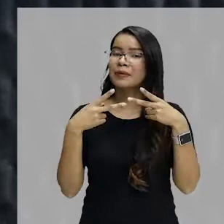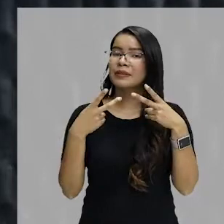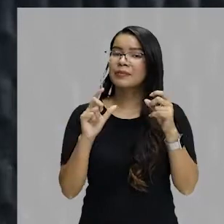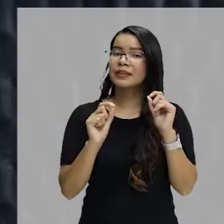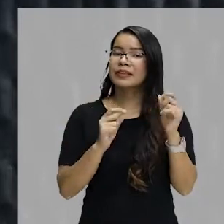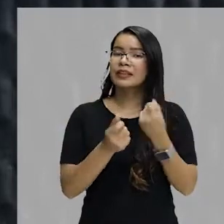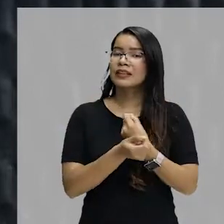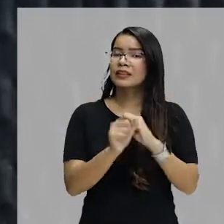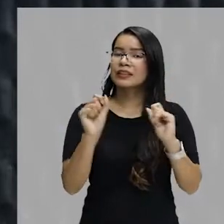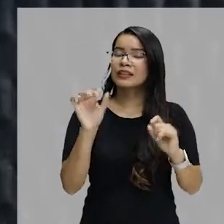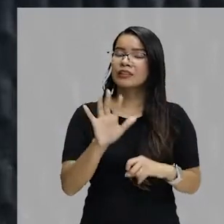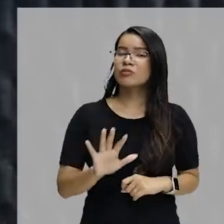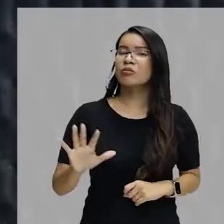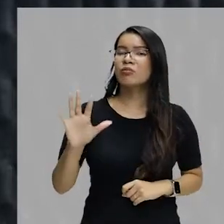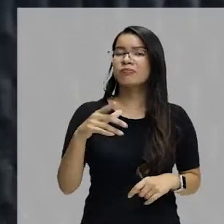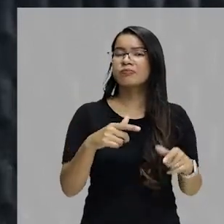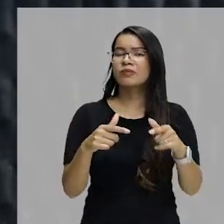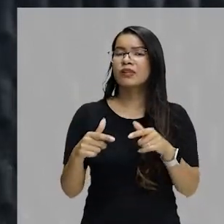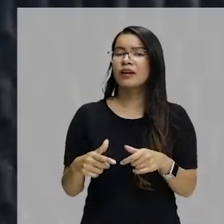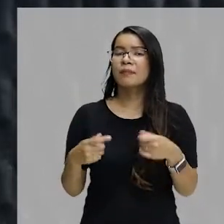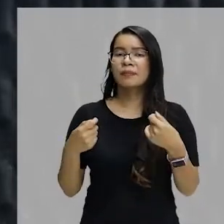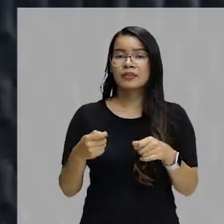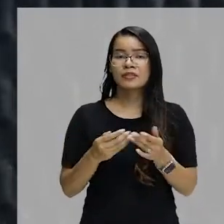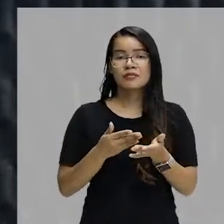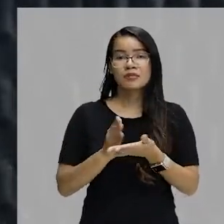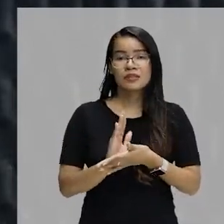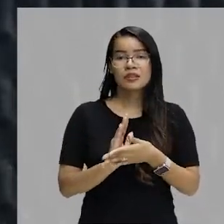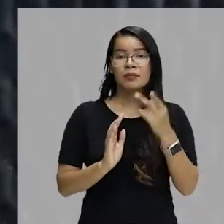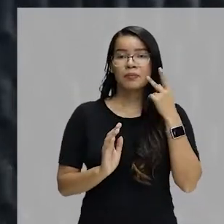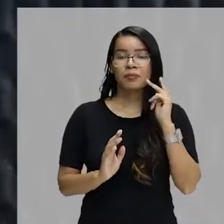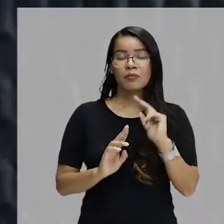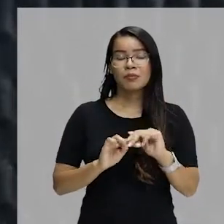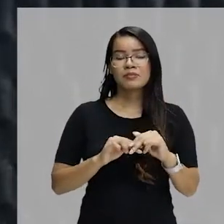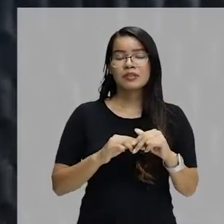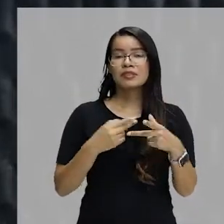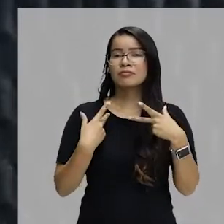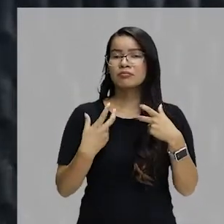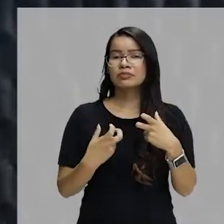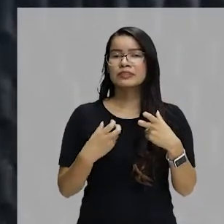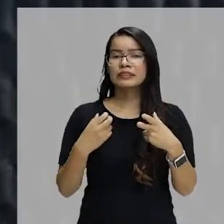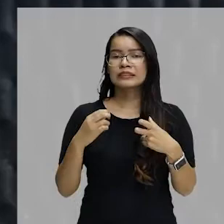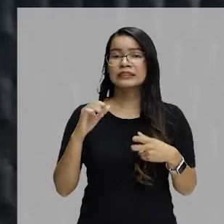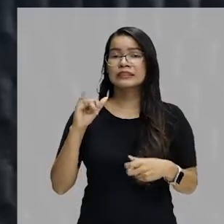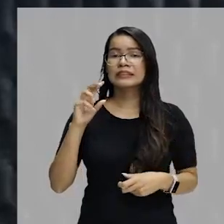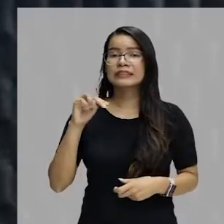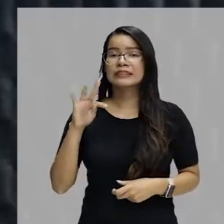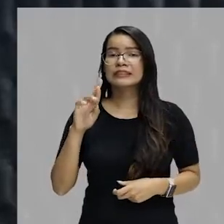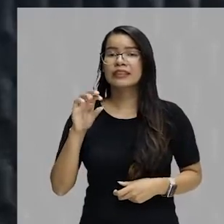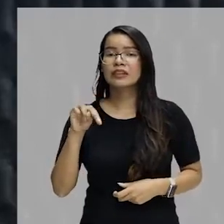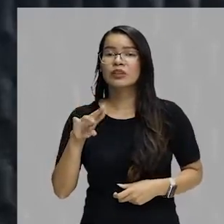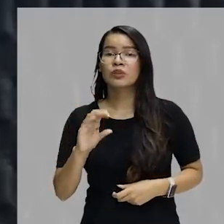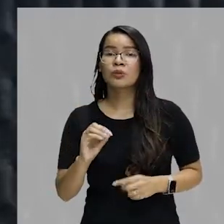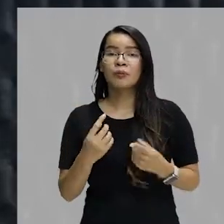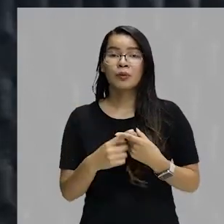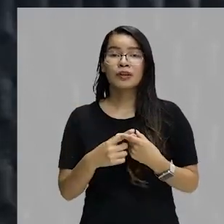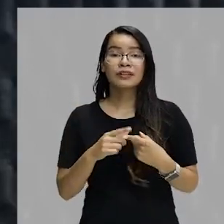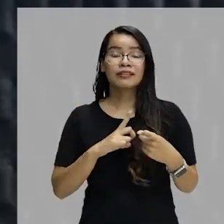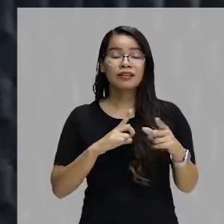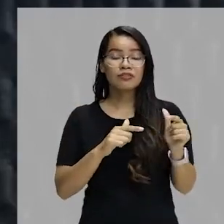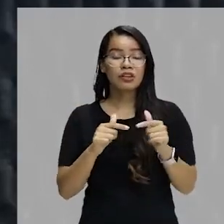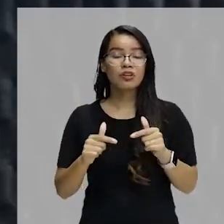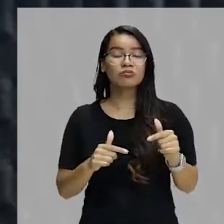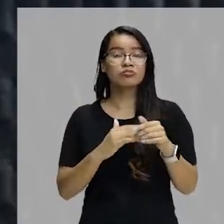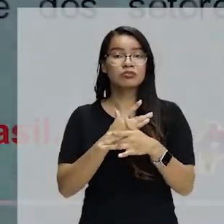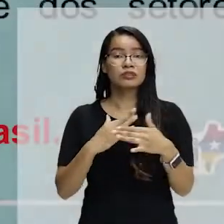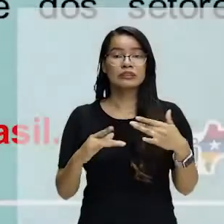em algumas províncias, ela precisou passar por uma espécie de reconhecimento interno, porque algumas províncias não